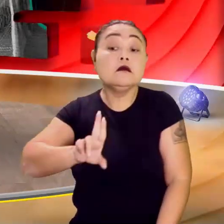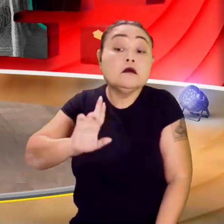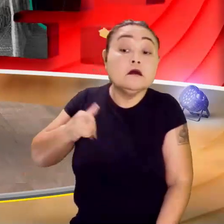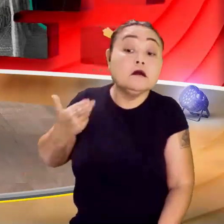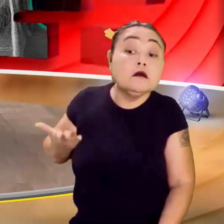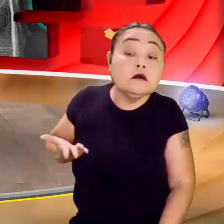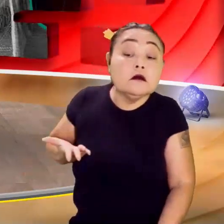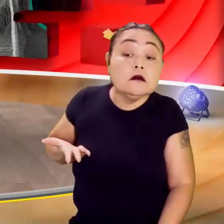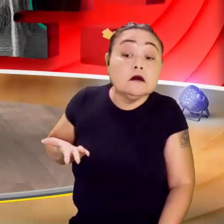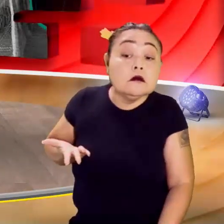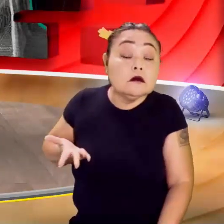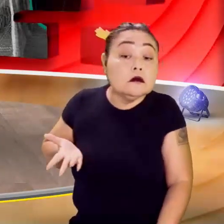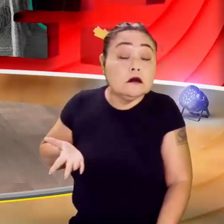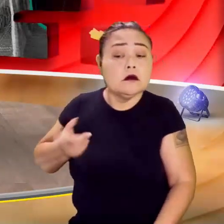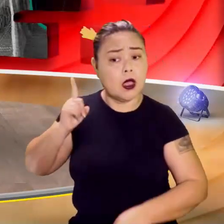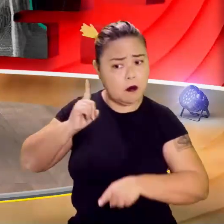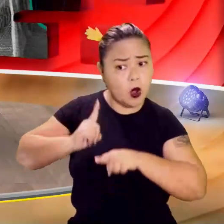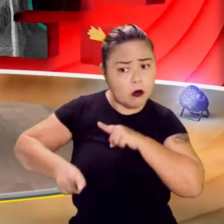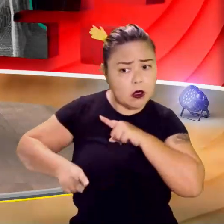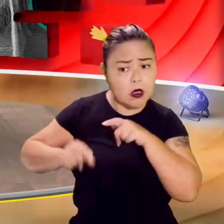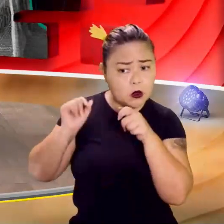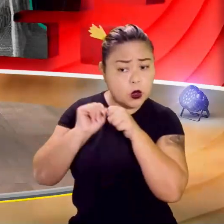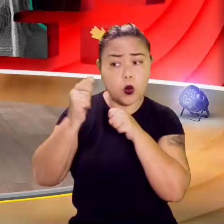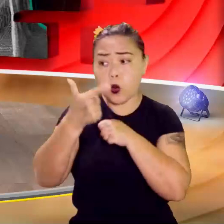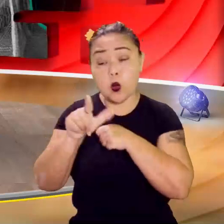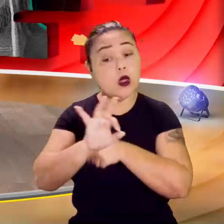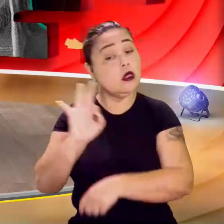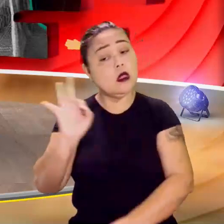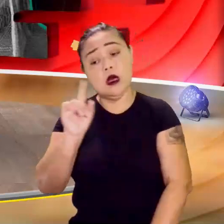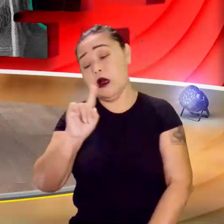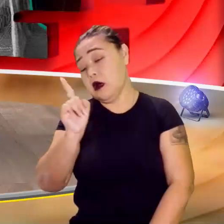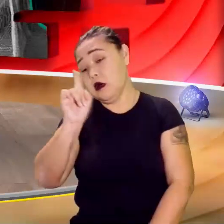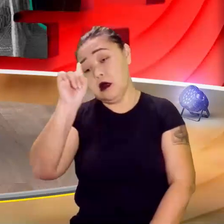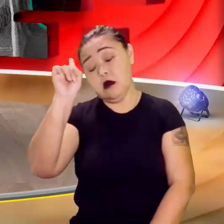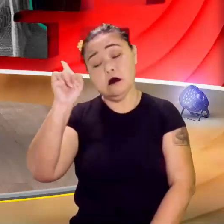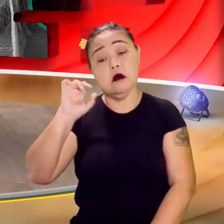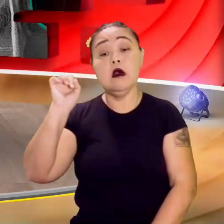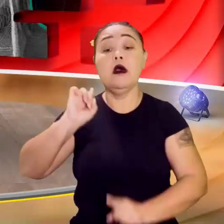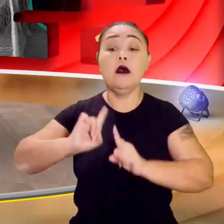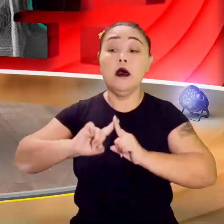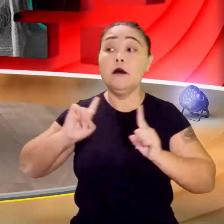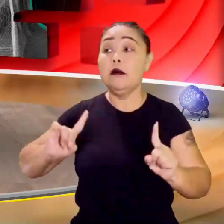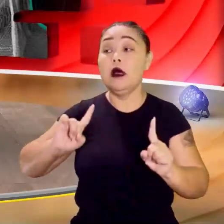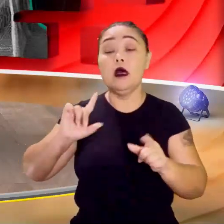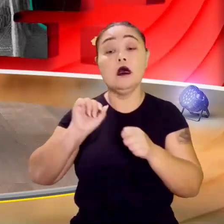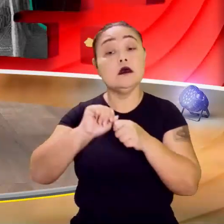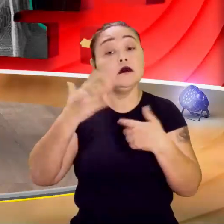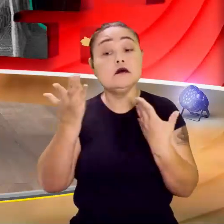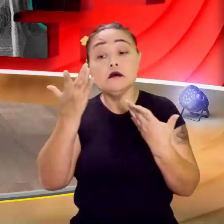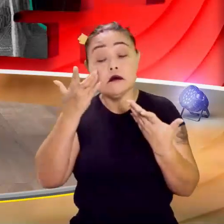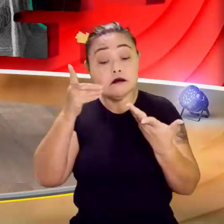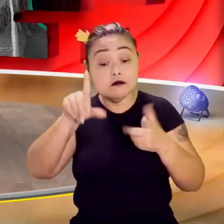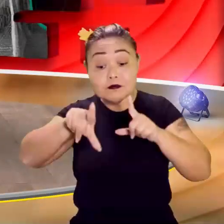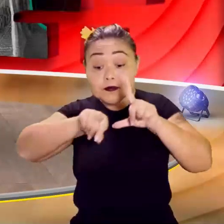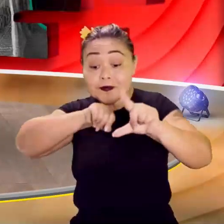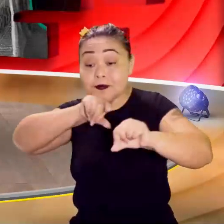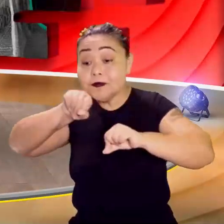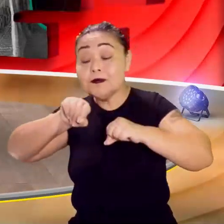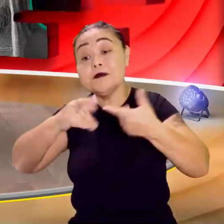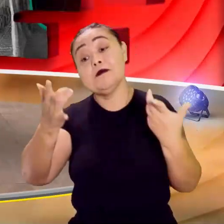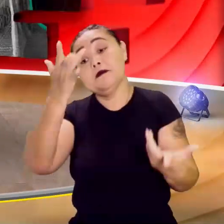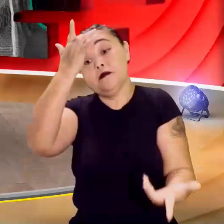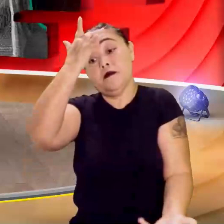outro? É proibido fazer com o outro? Não, não é proibido, mas buscamos os caminhos